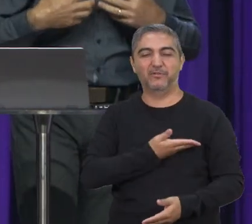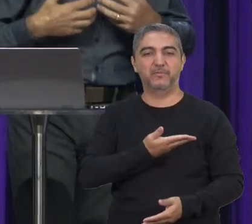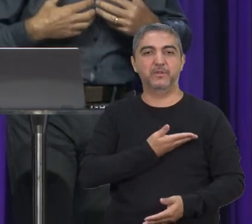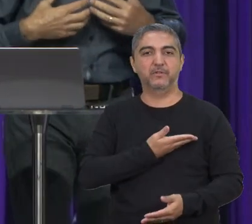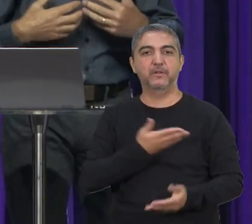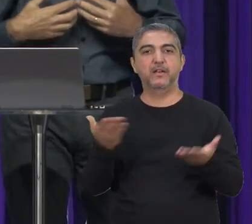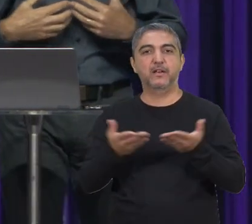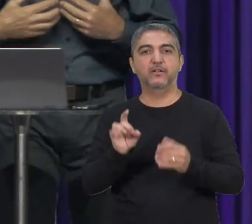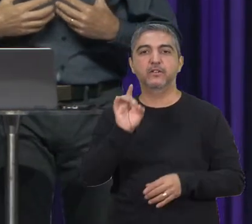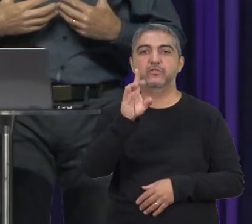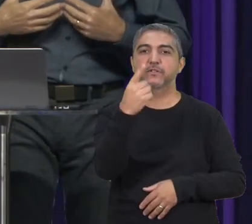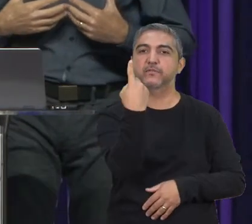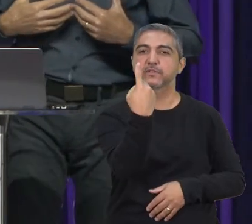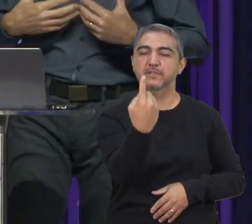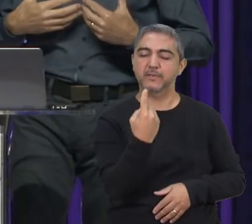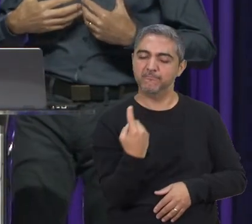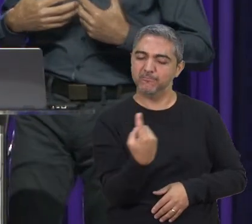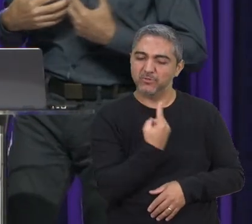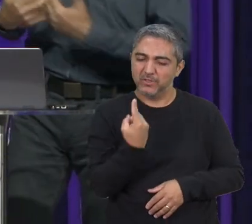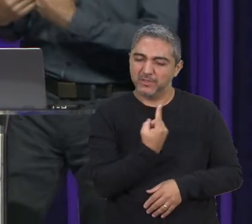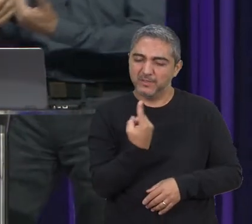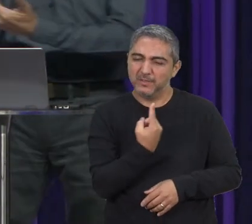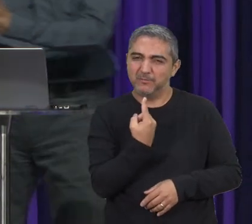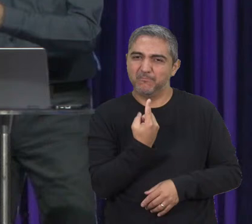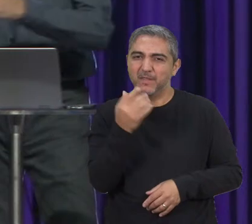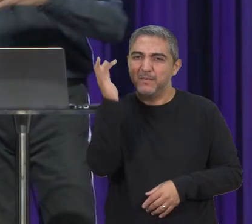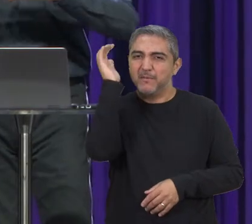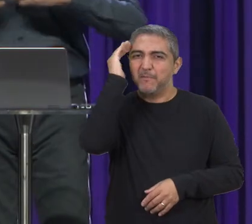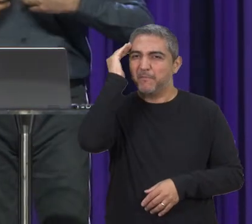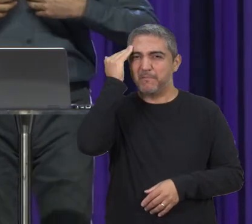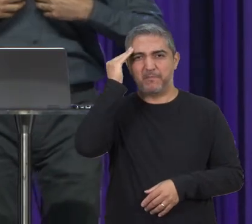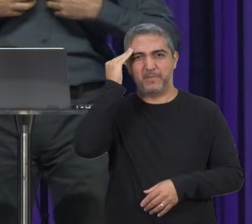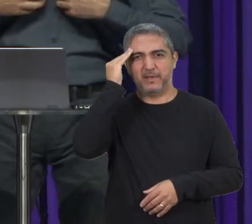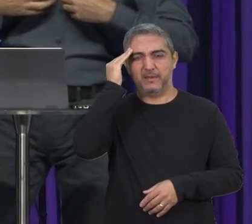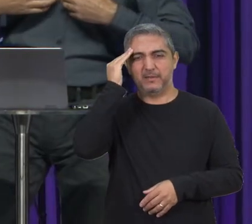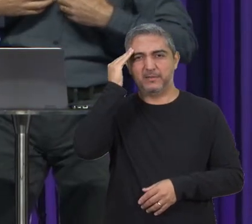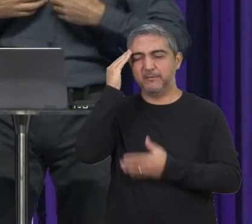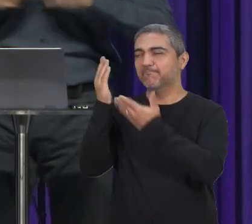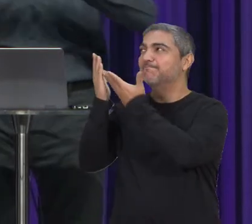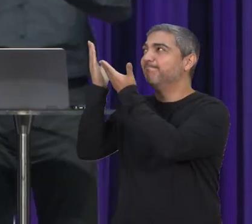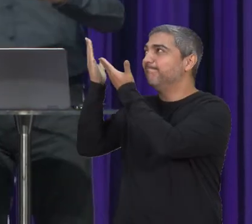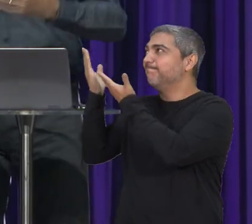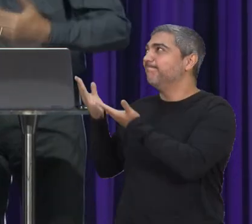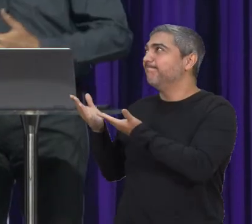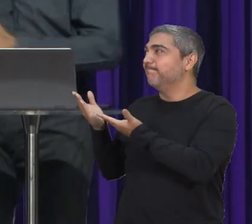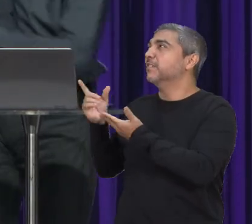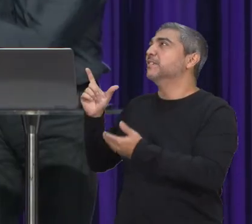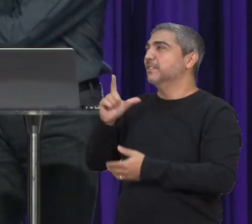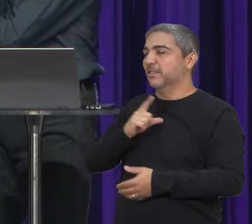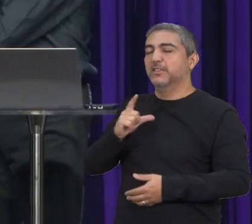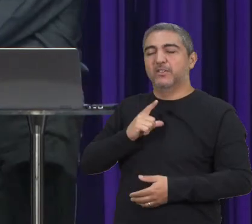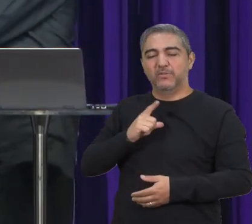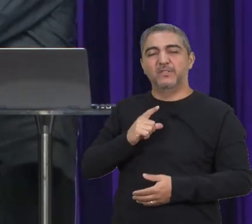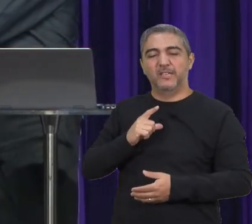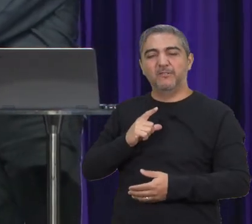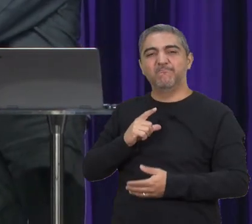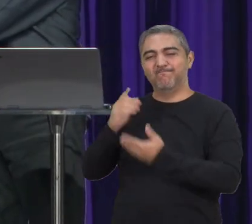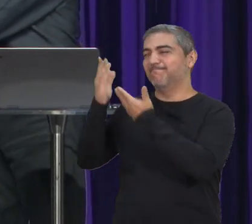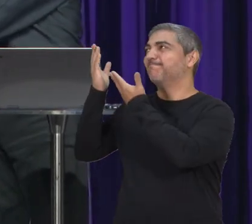muito pessoal. Eu também não vou fazer esse exercício diante de vocês e